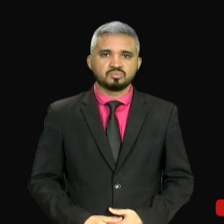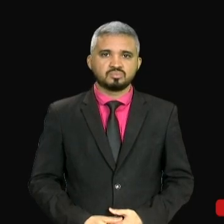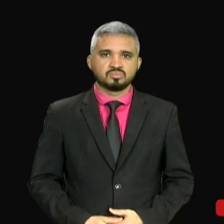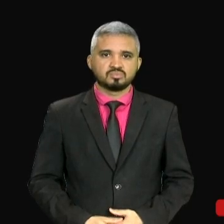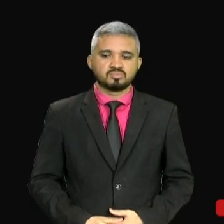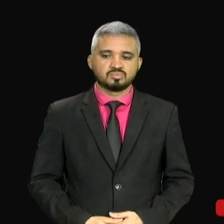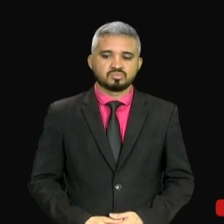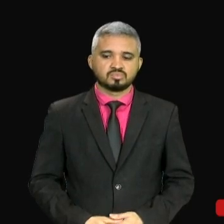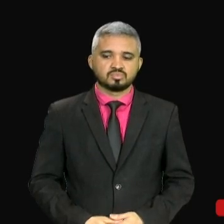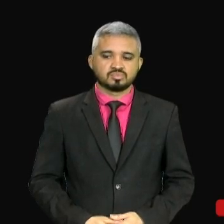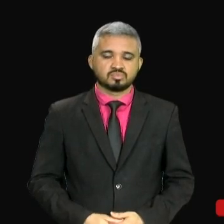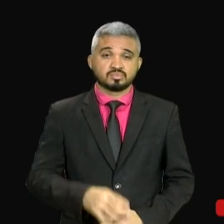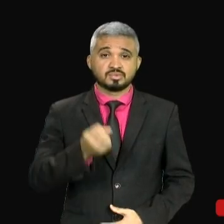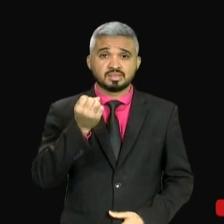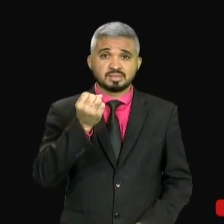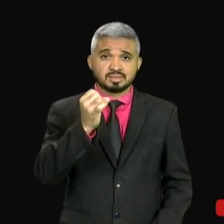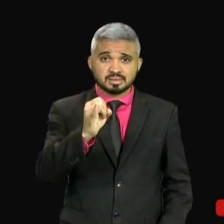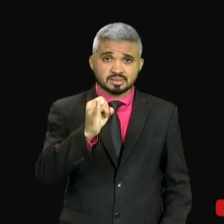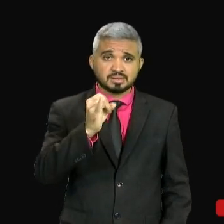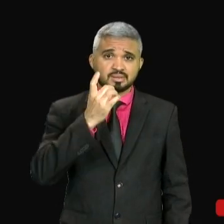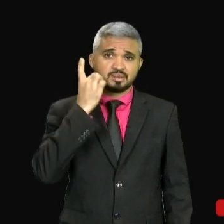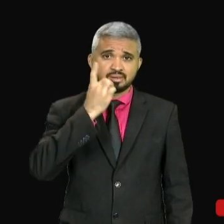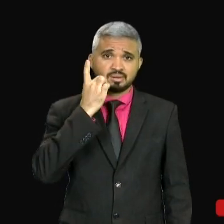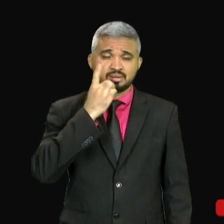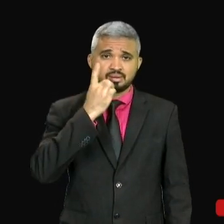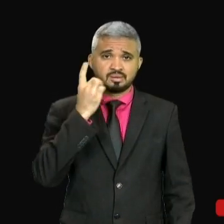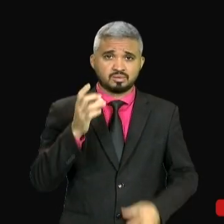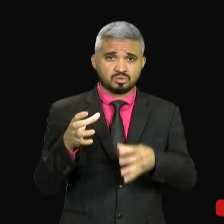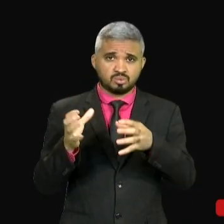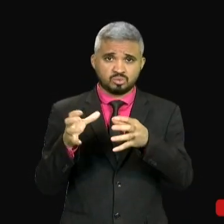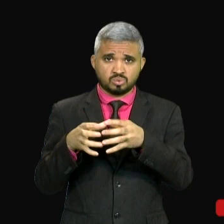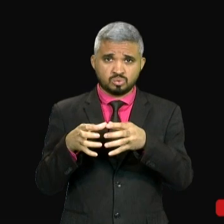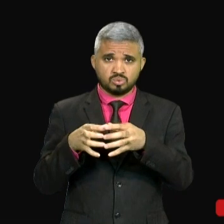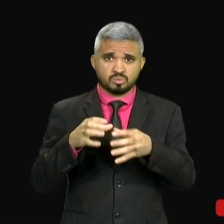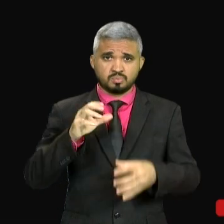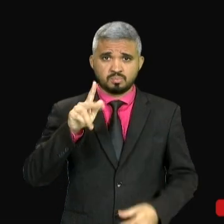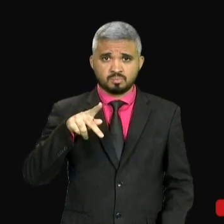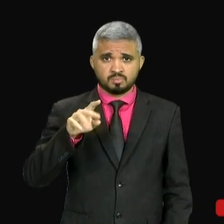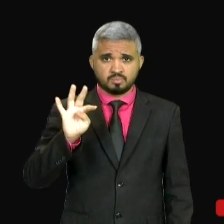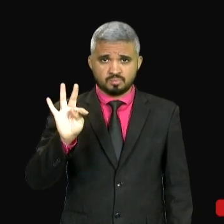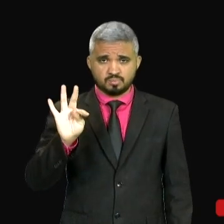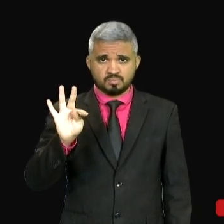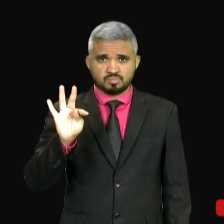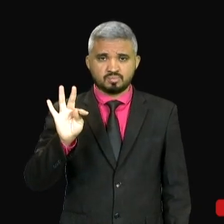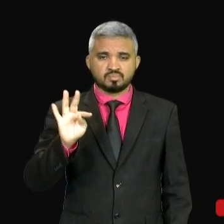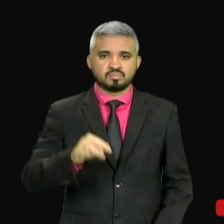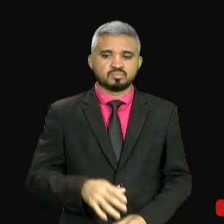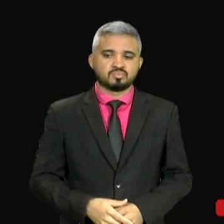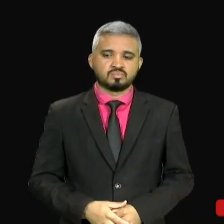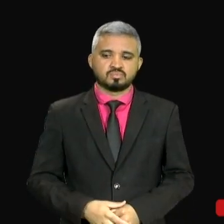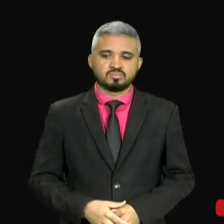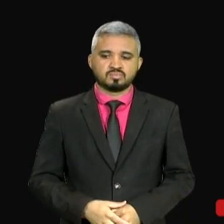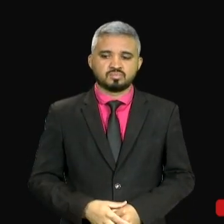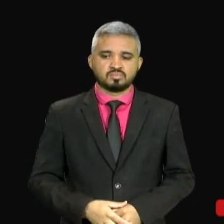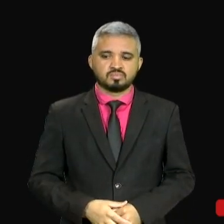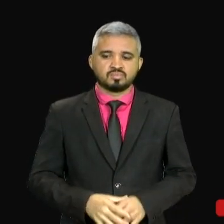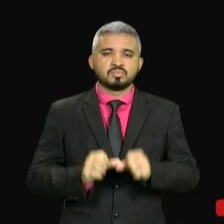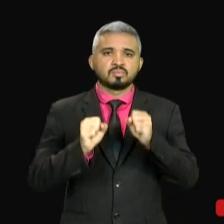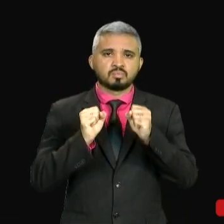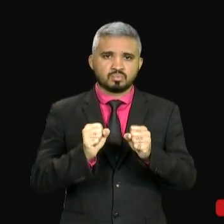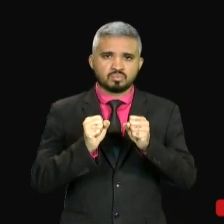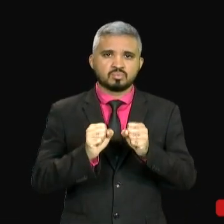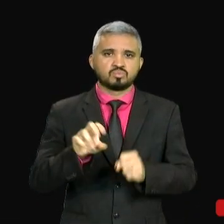Se tiver algum deputado do PP no plenário, autorizamos que use o tempo do